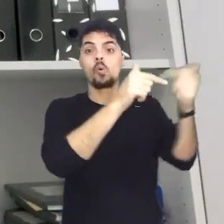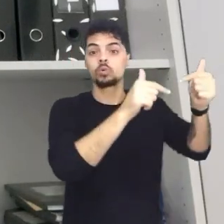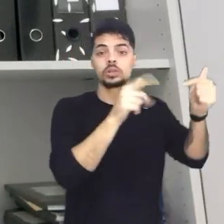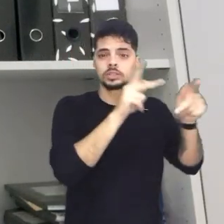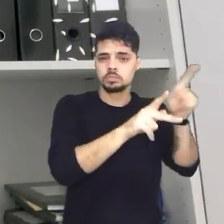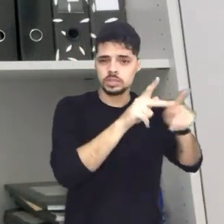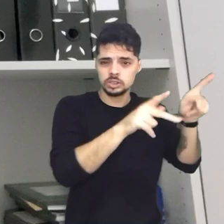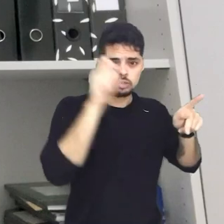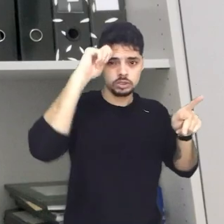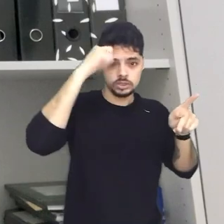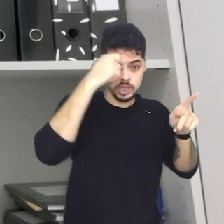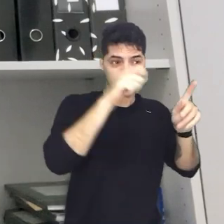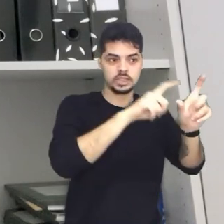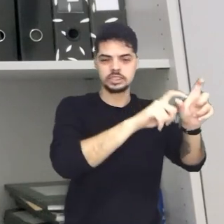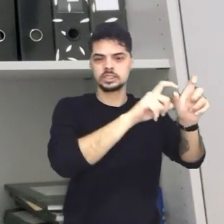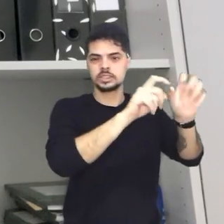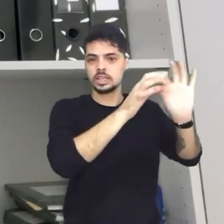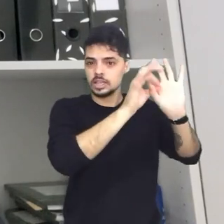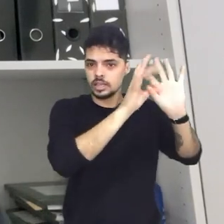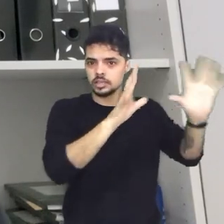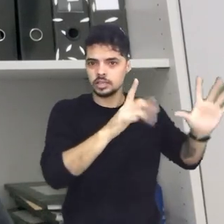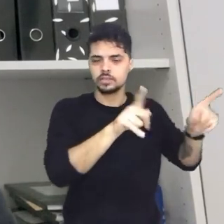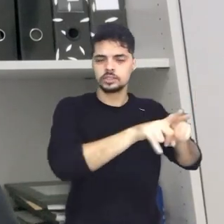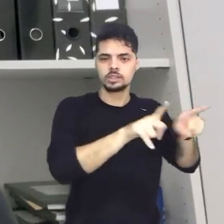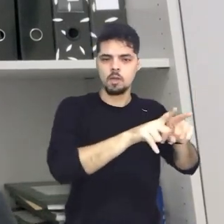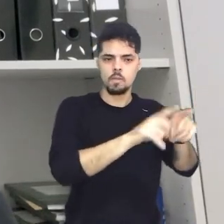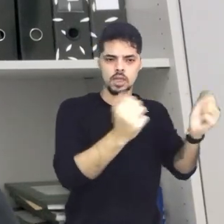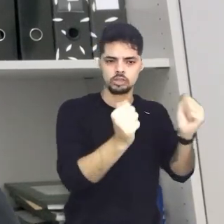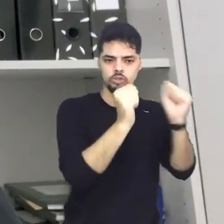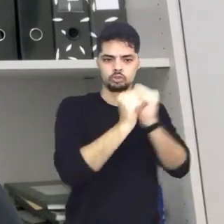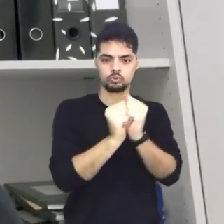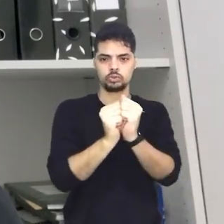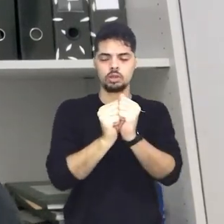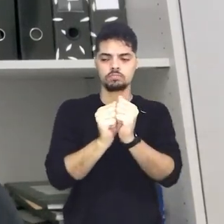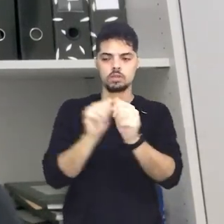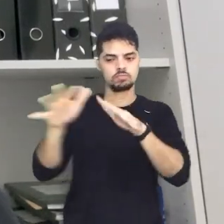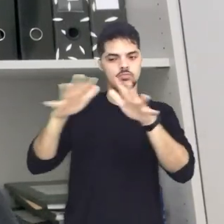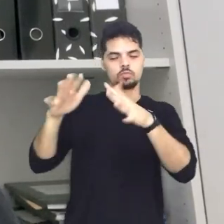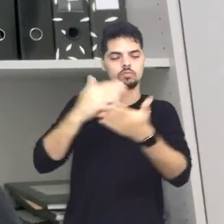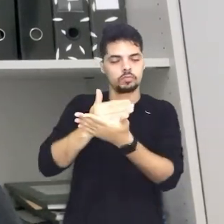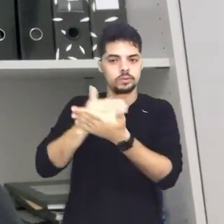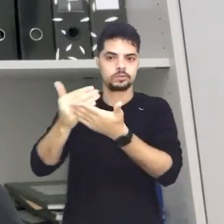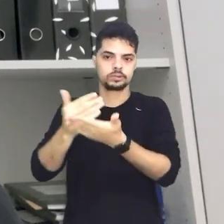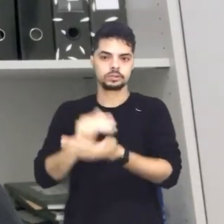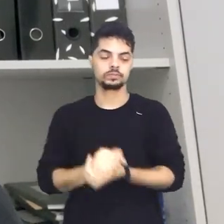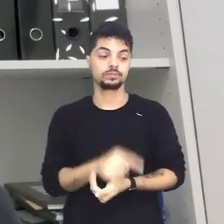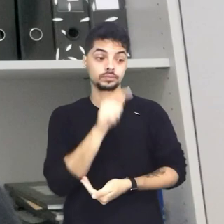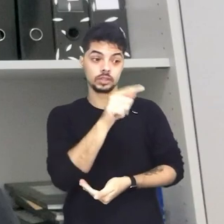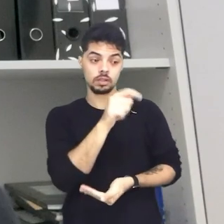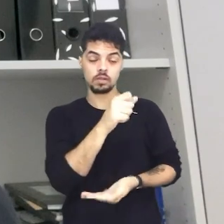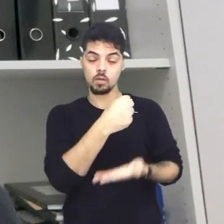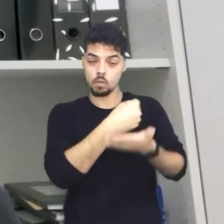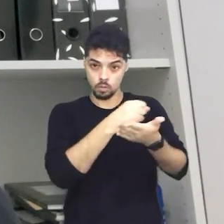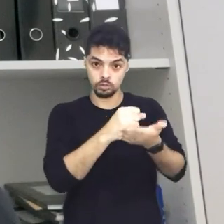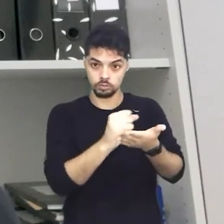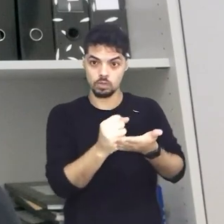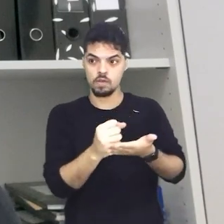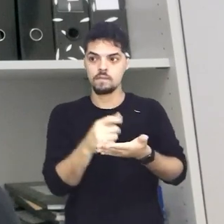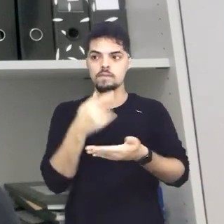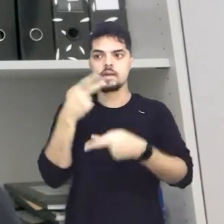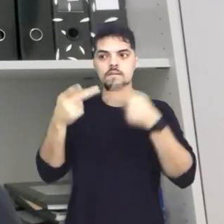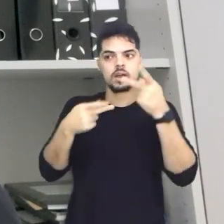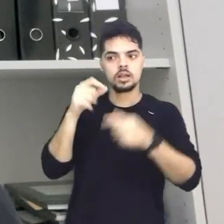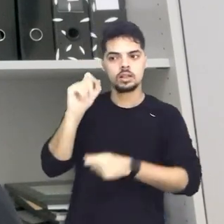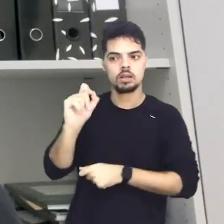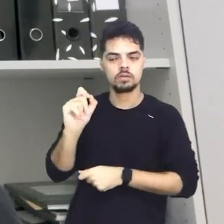tentavam negociar o seu engajamento no movimento da independência. Por fim, o autor dirá que os